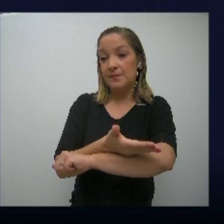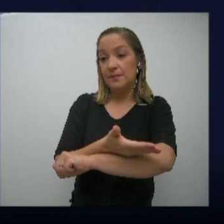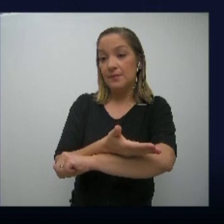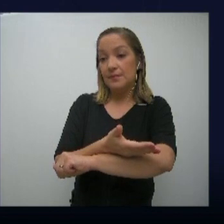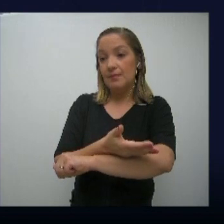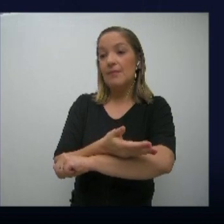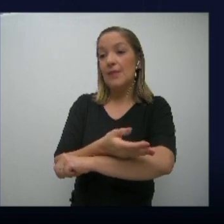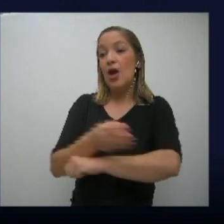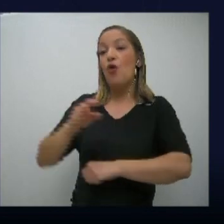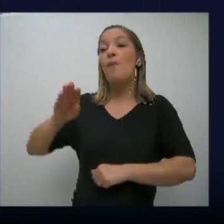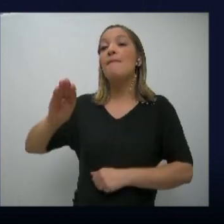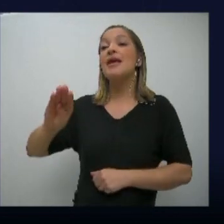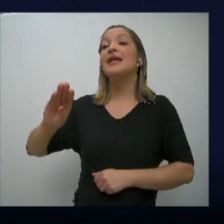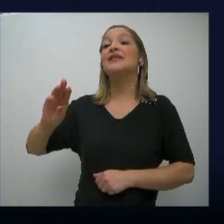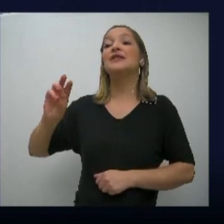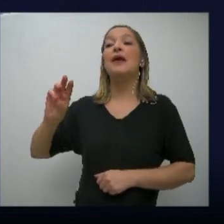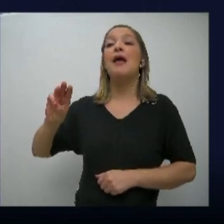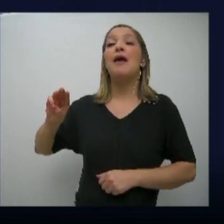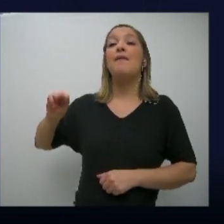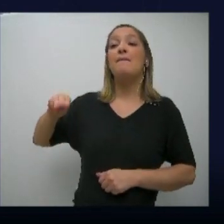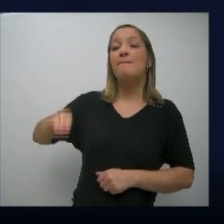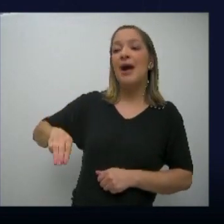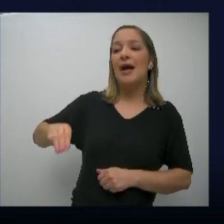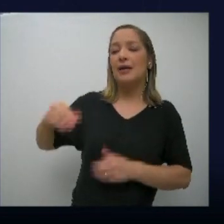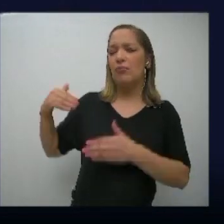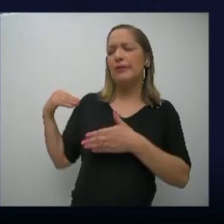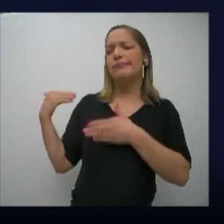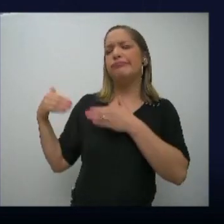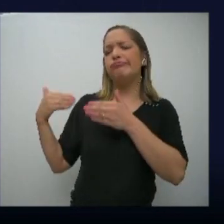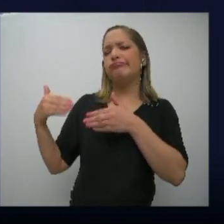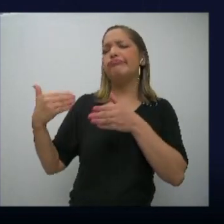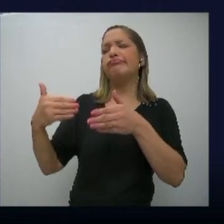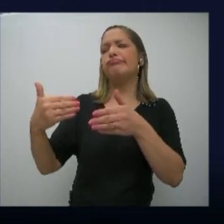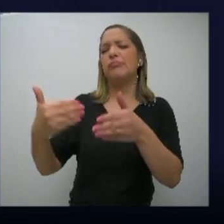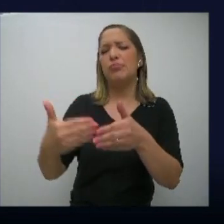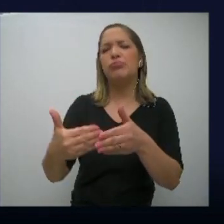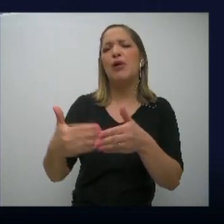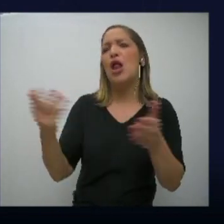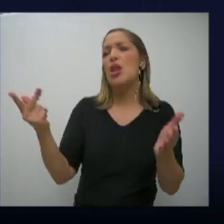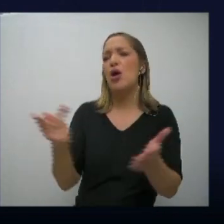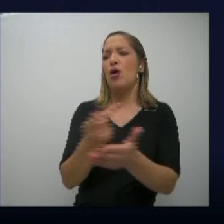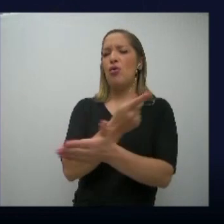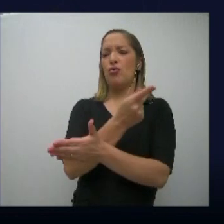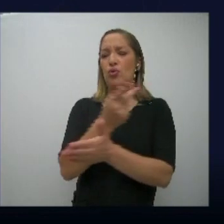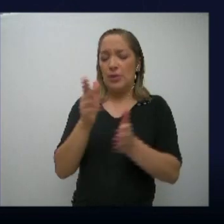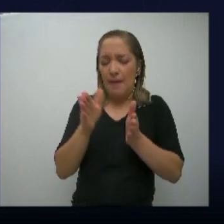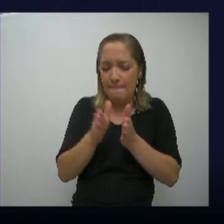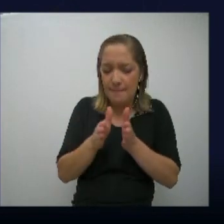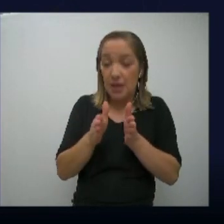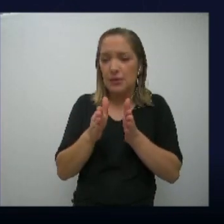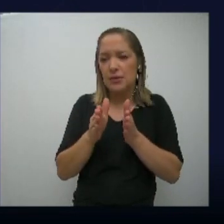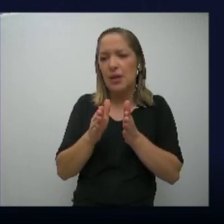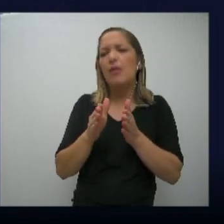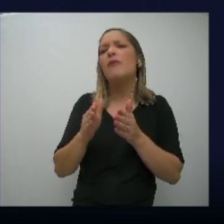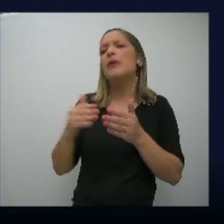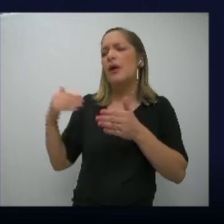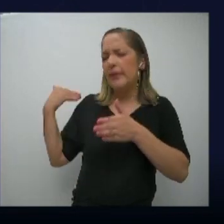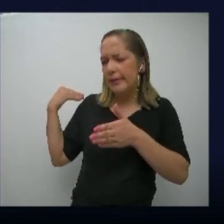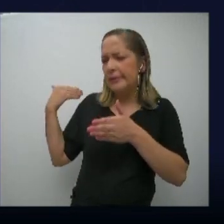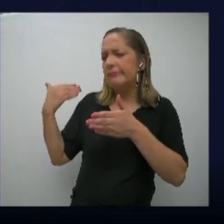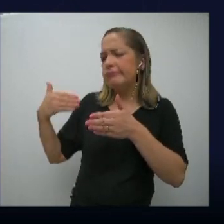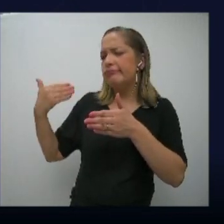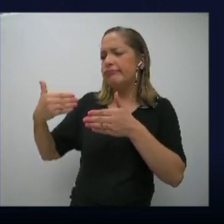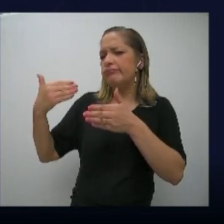benchmark casualmente que tomar jornada Não é isso não acontece e não acontece no curso uma maratona na Guilherme é o